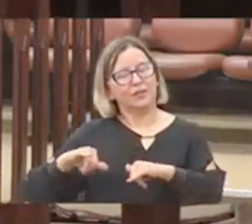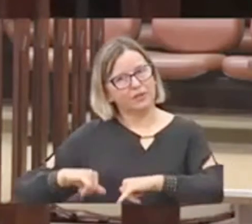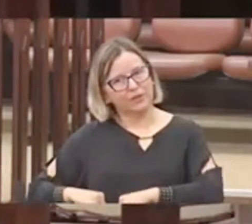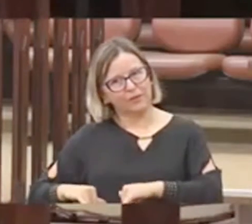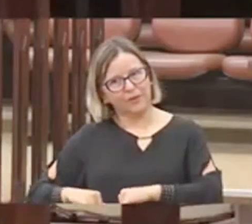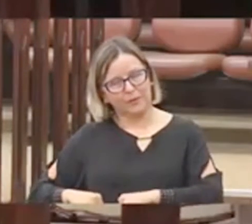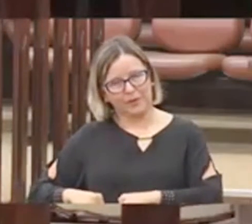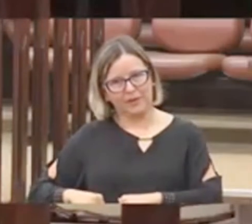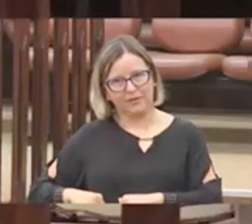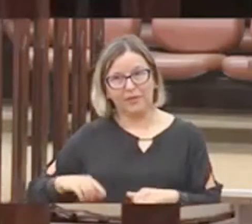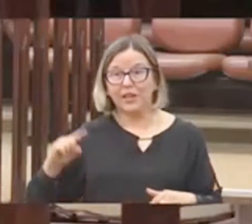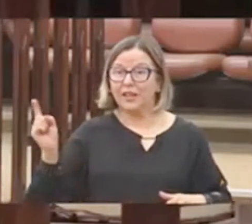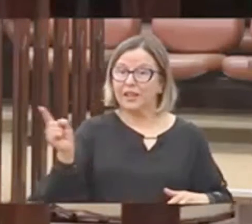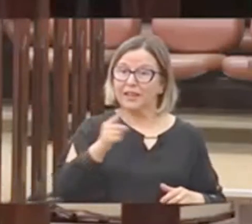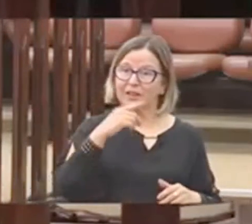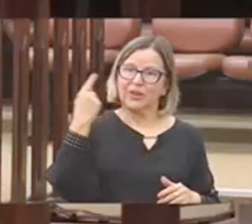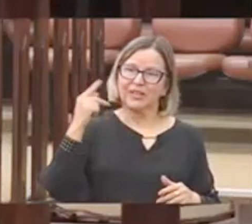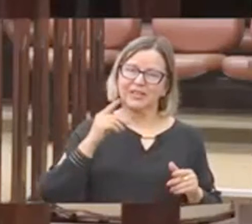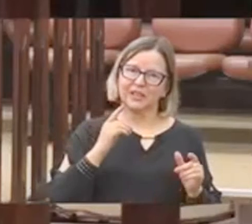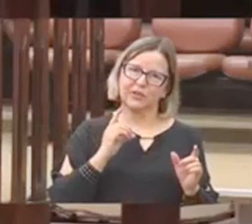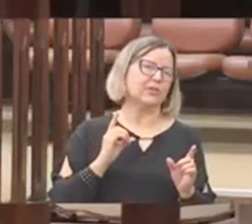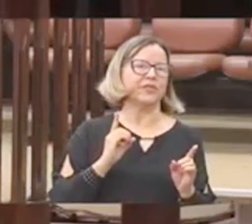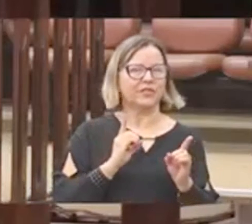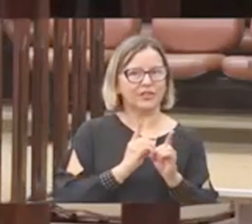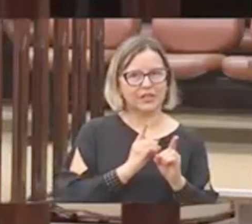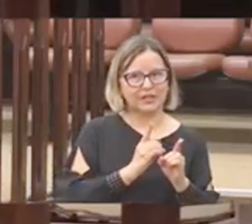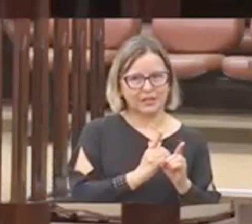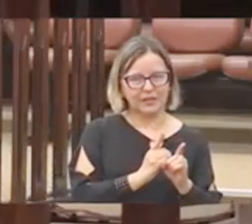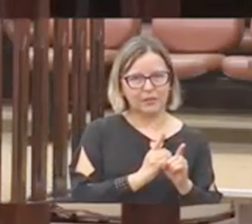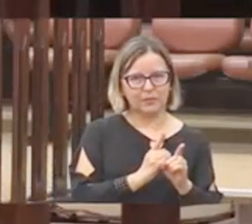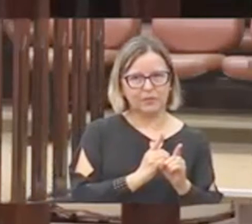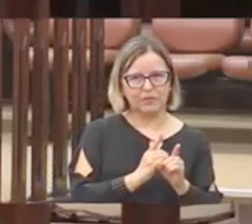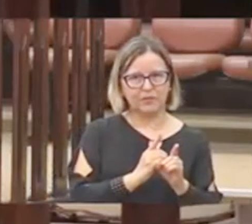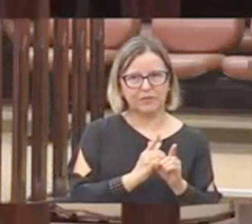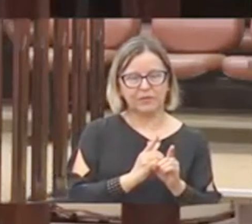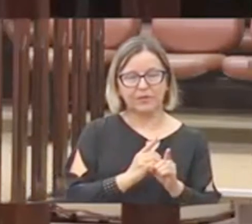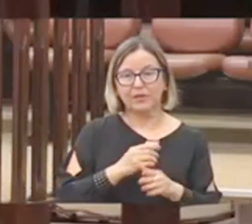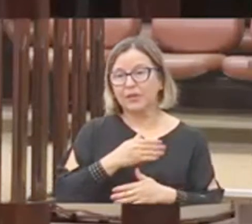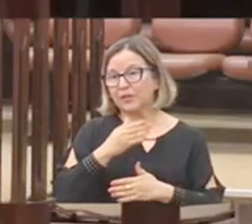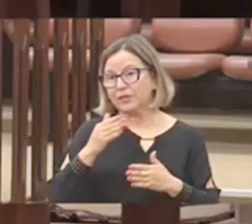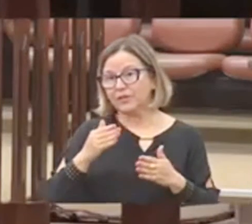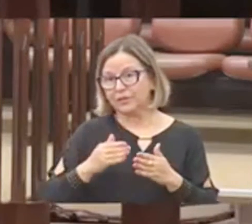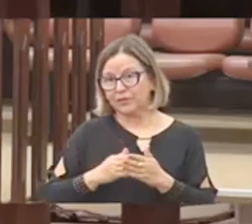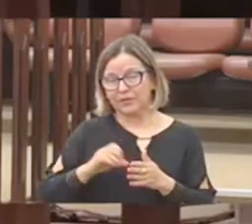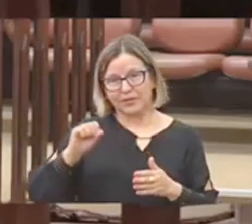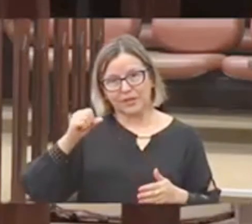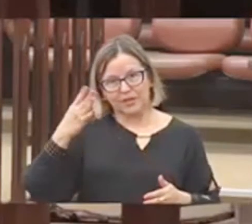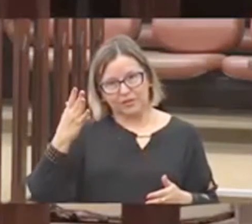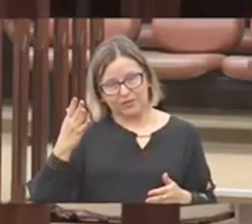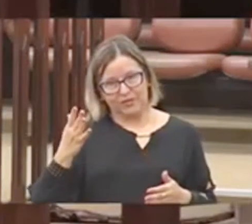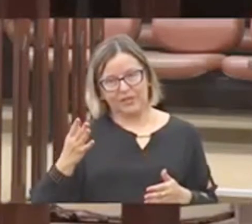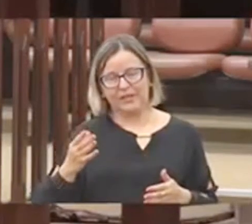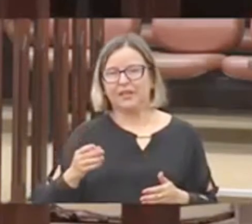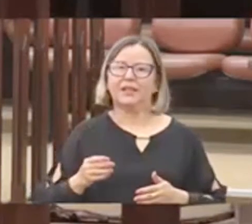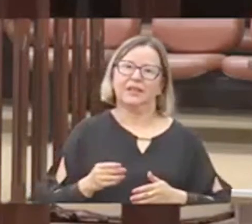Por isso que tudo aquilo que é dito a você a respeito